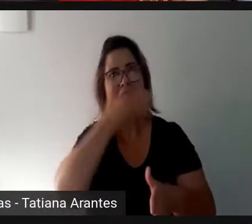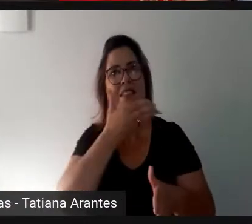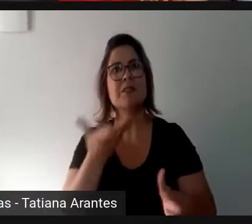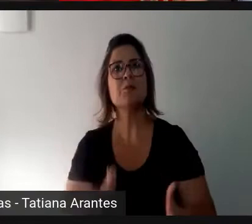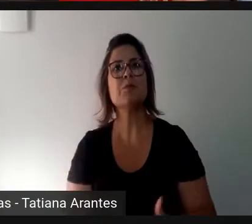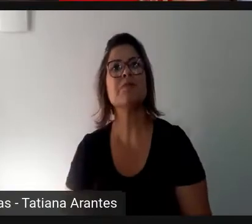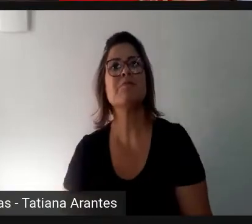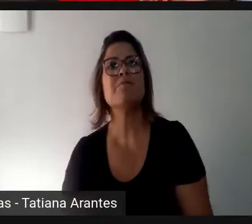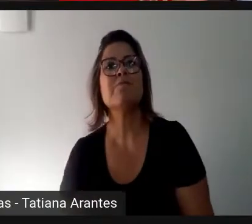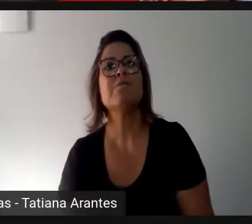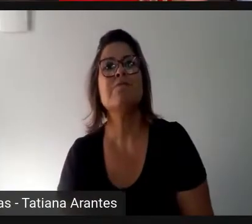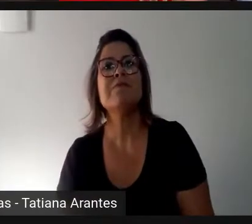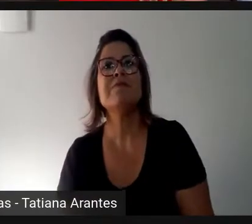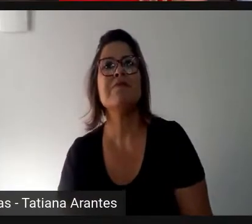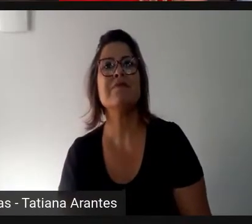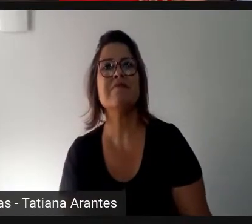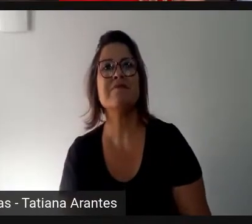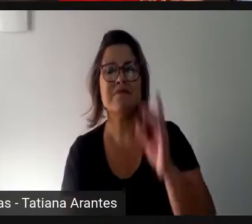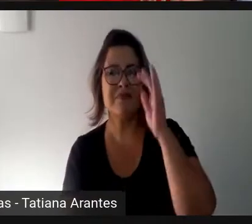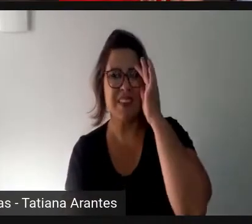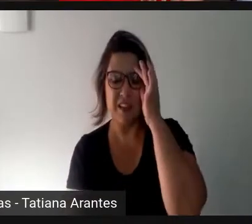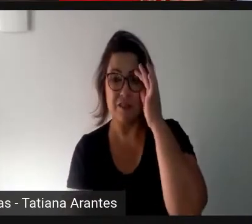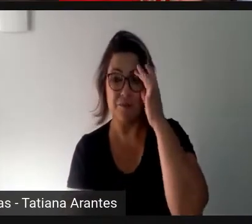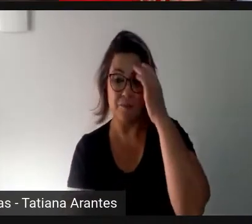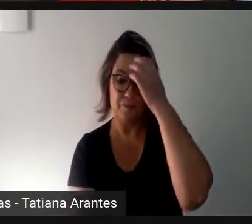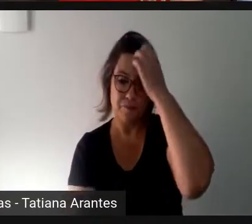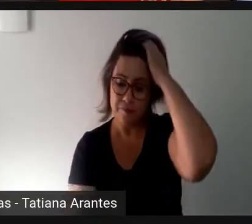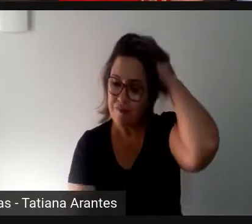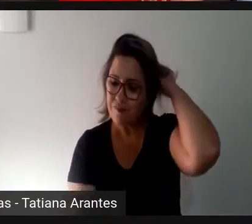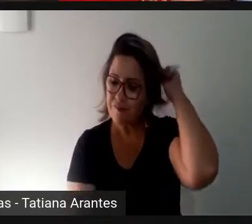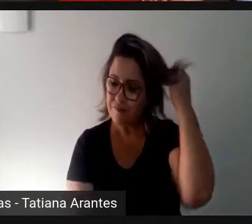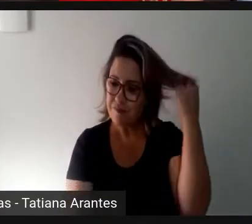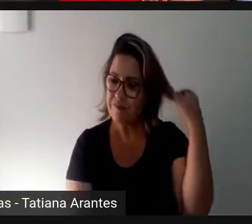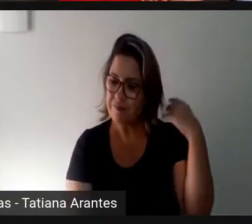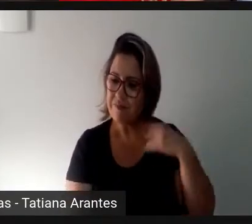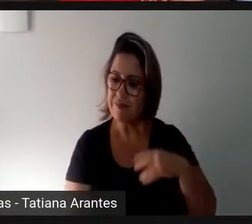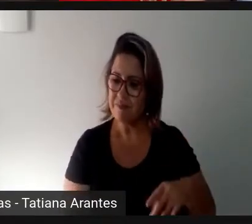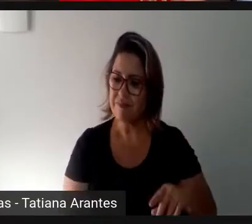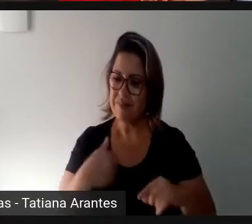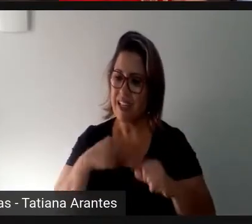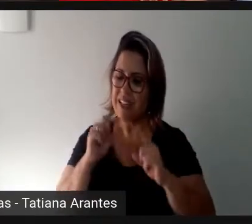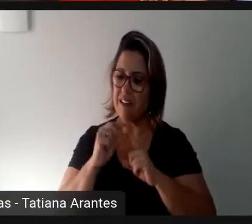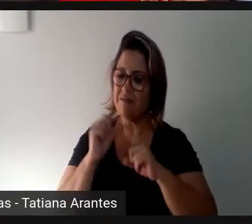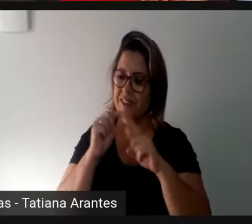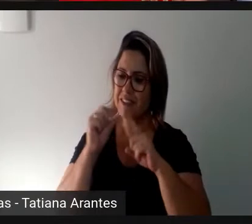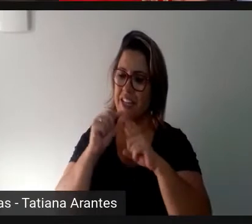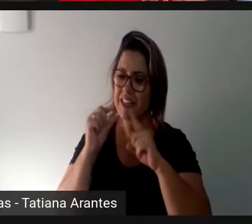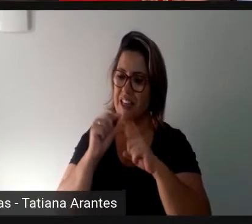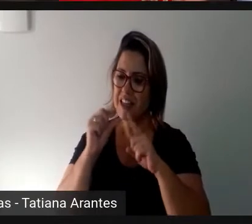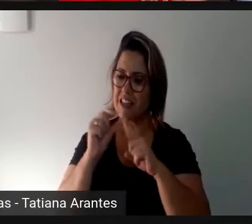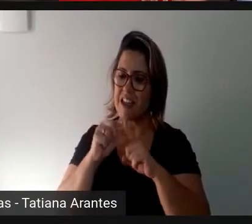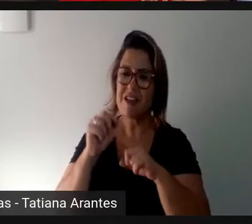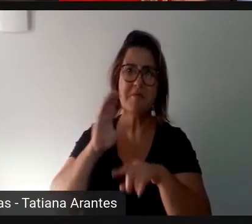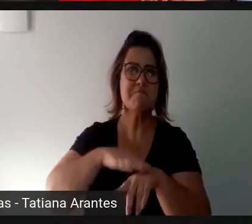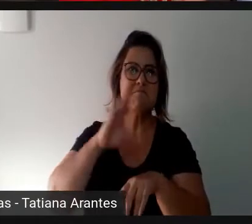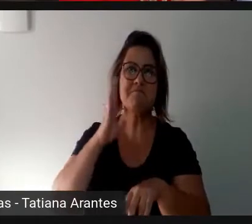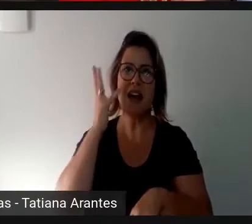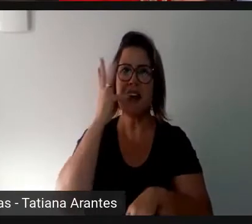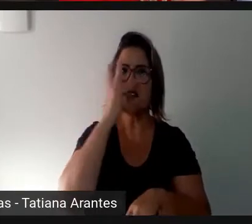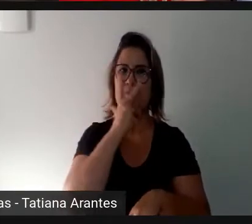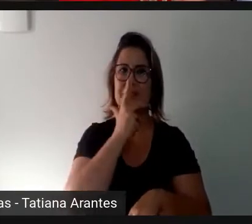porque esse tema compliance, um monte de palavra bonita que está na moda também, tipo accountability,